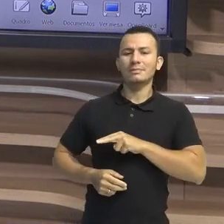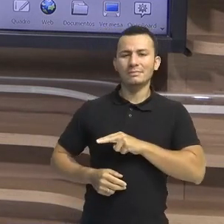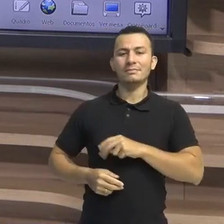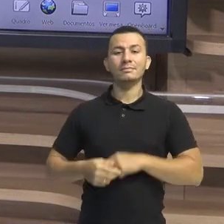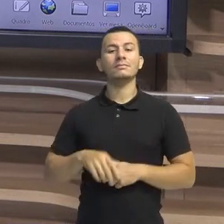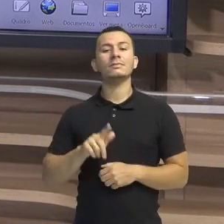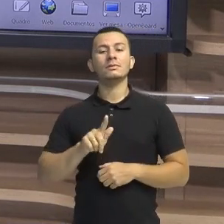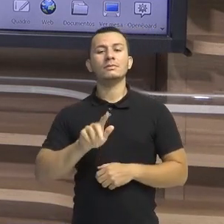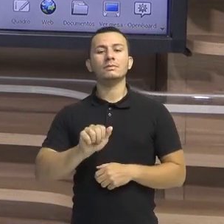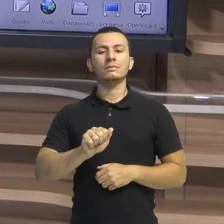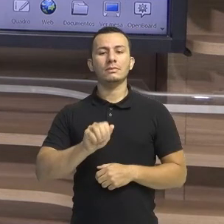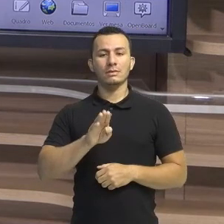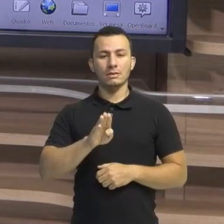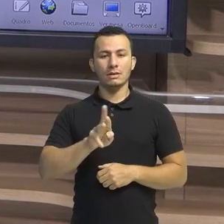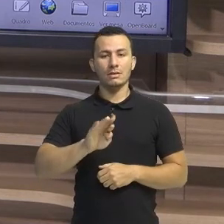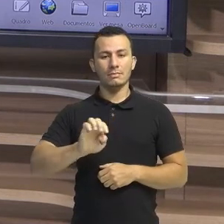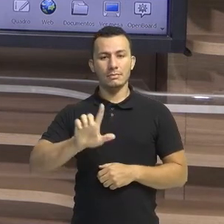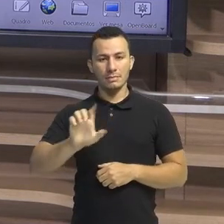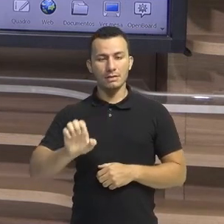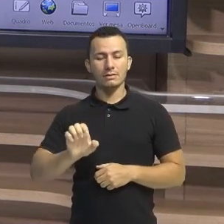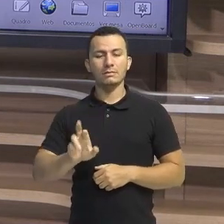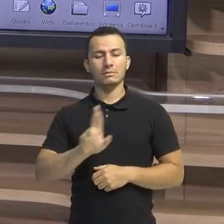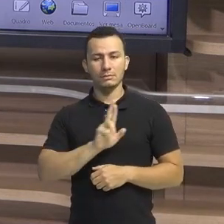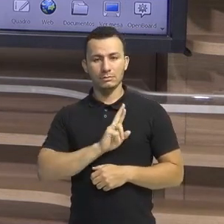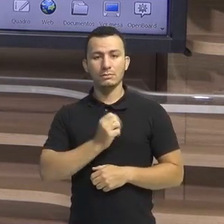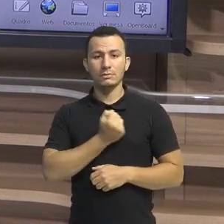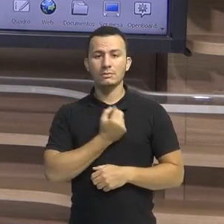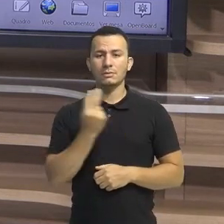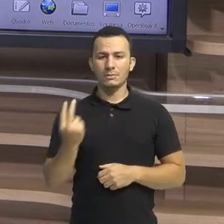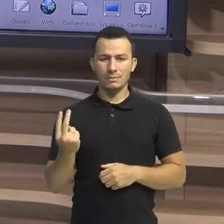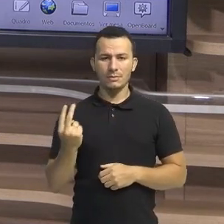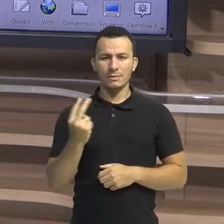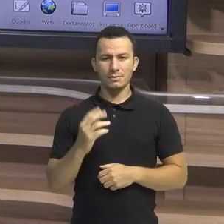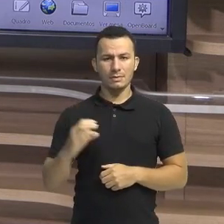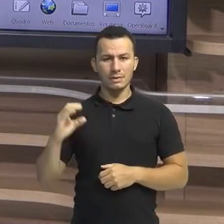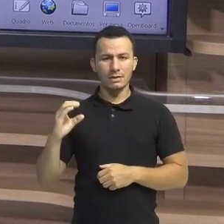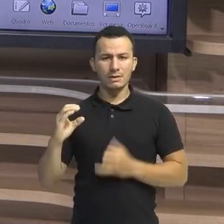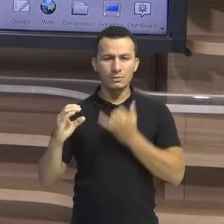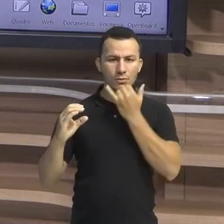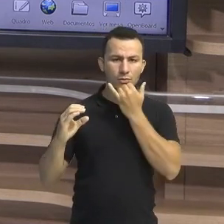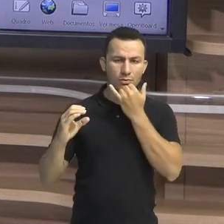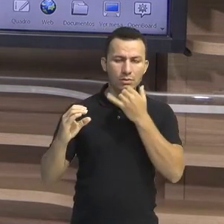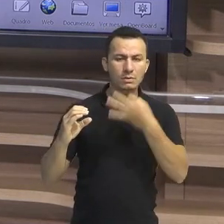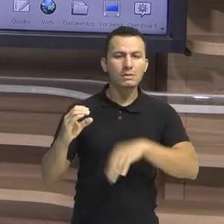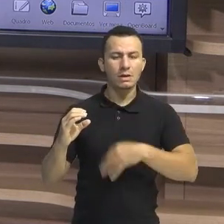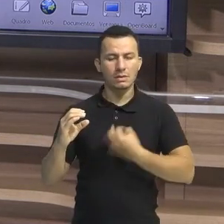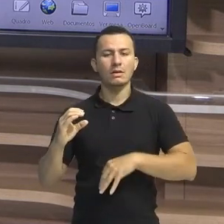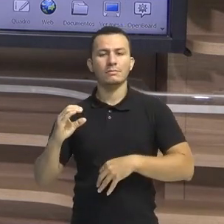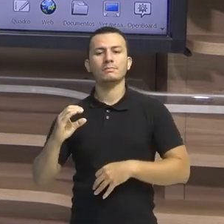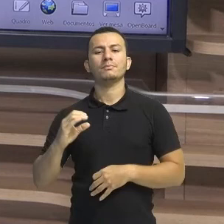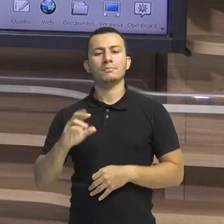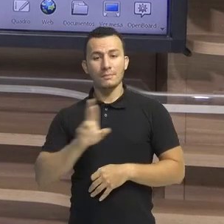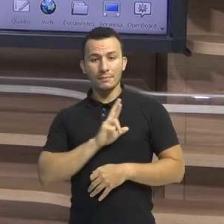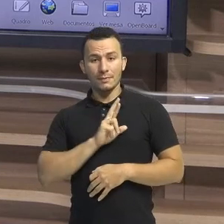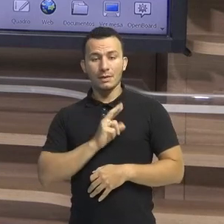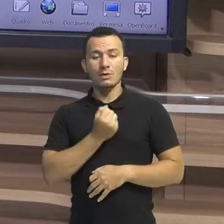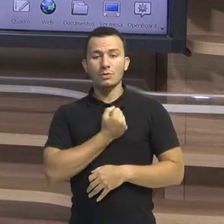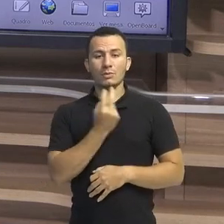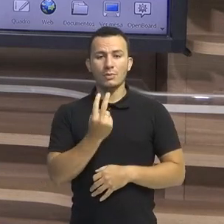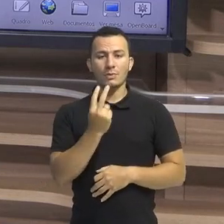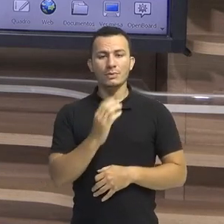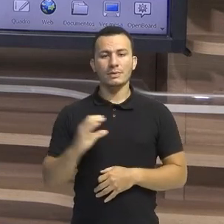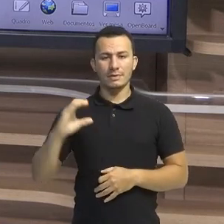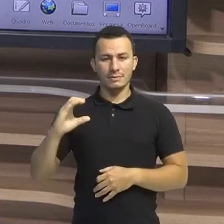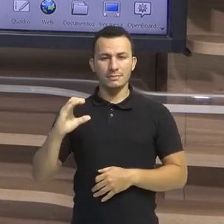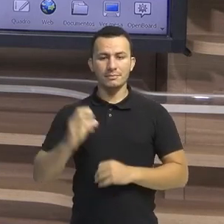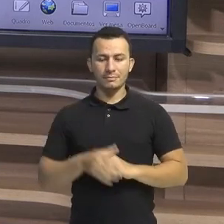Gabriele está dizendo que a questão 2 é a letra C, não, deixa eu passar. Que está dizendo que a questão